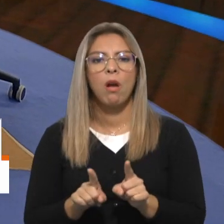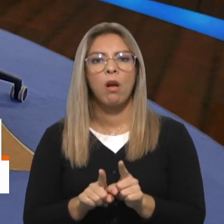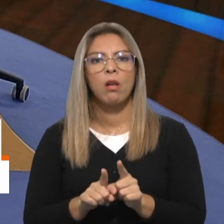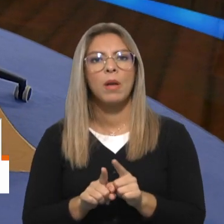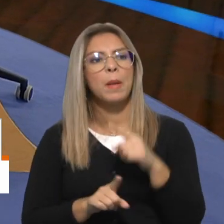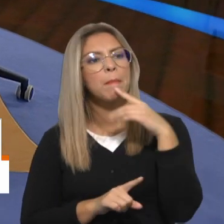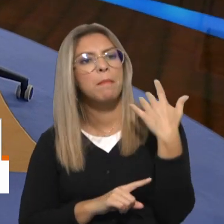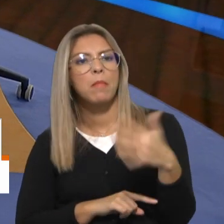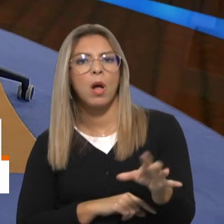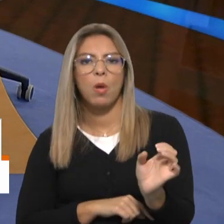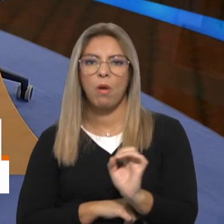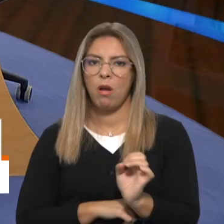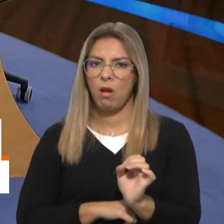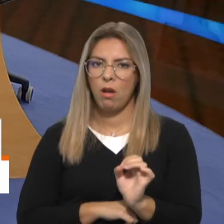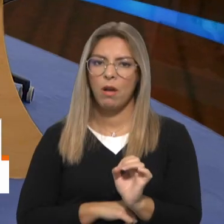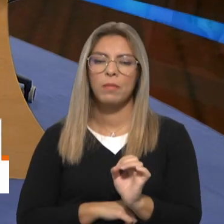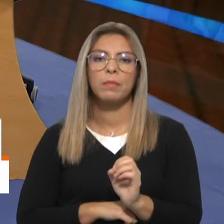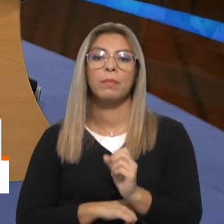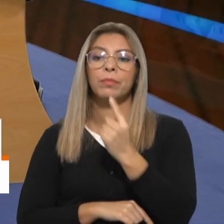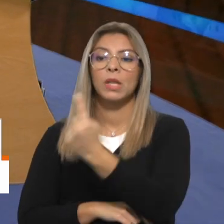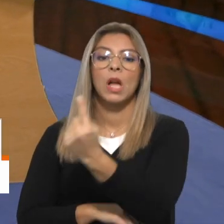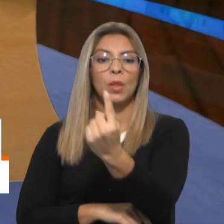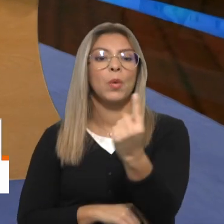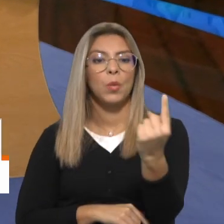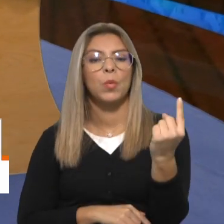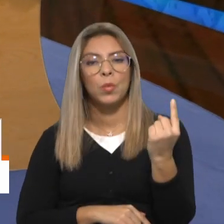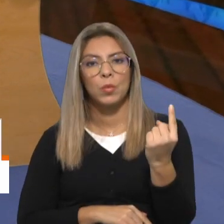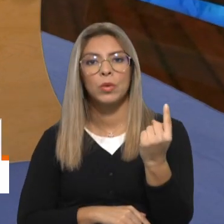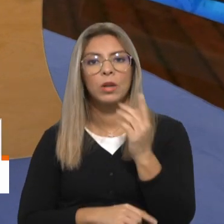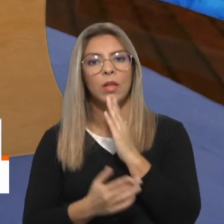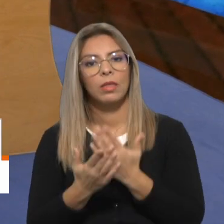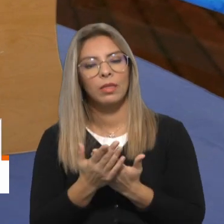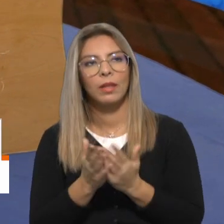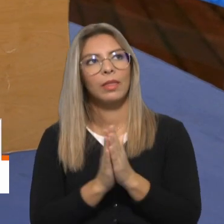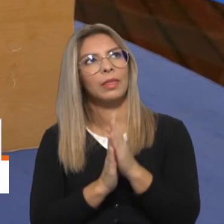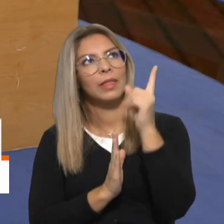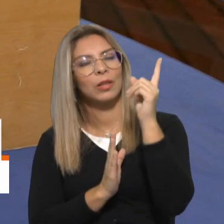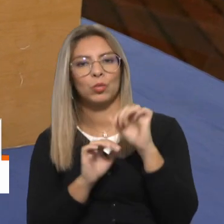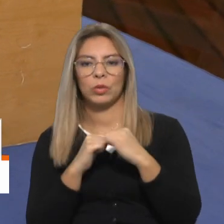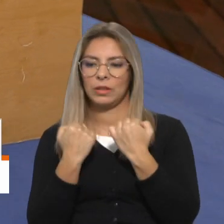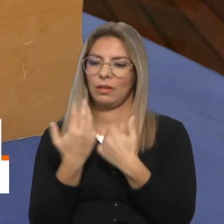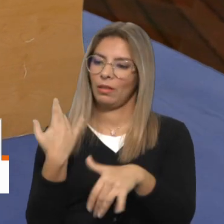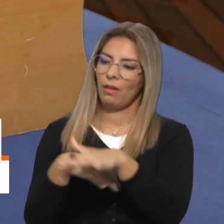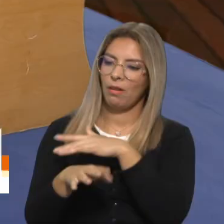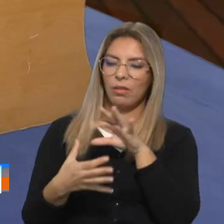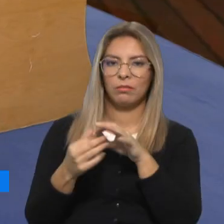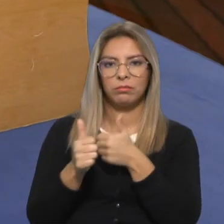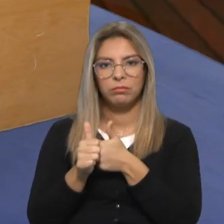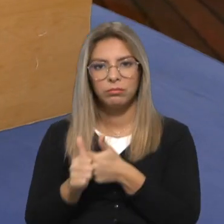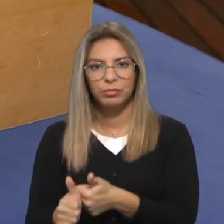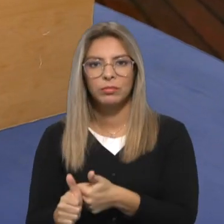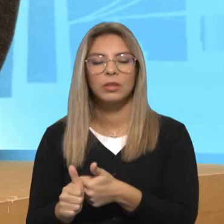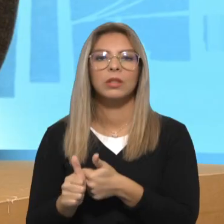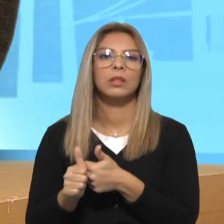em cada uma das pessoas. Cada uma procura repor Deus na sociedade, na forma como lhe parece mais viável